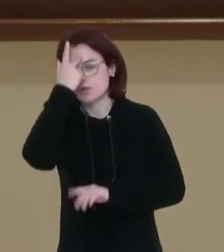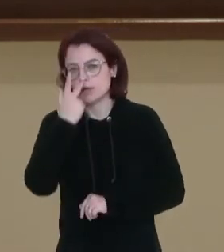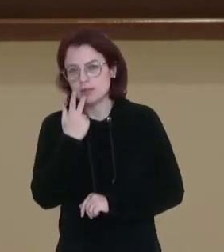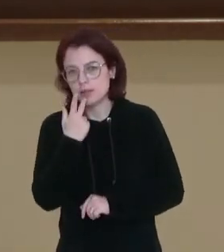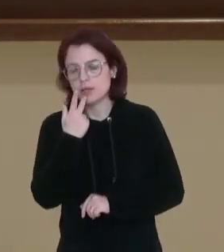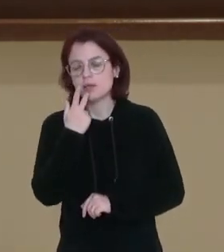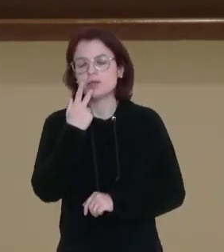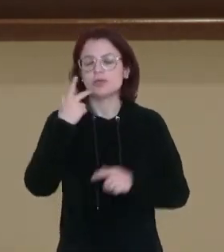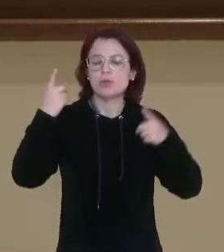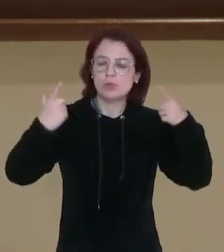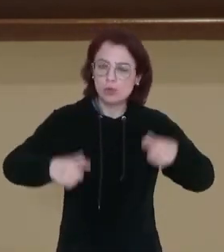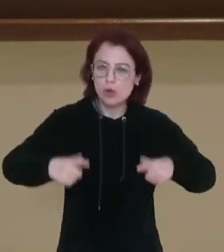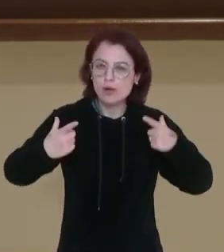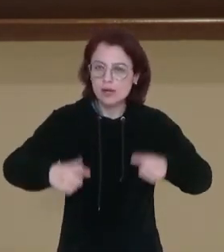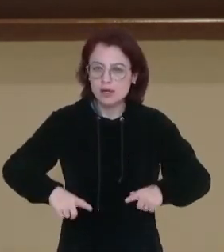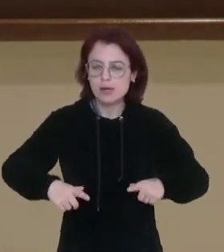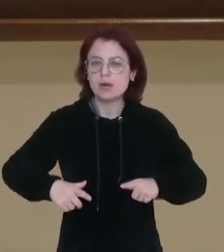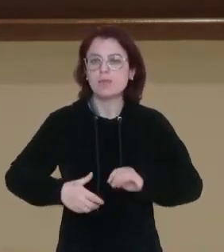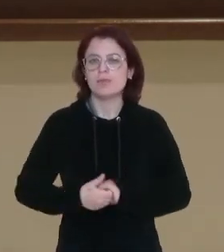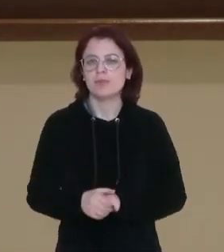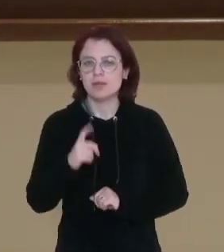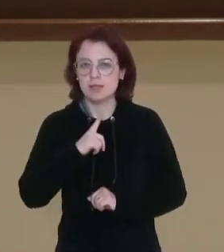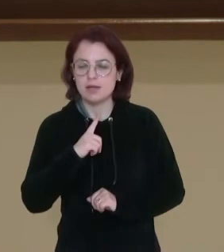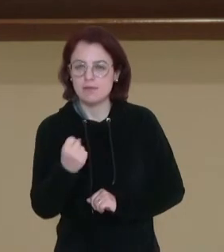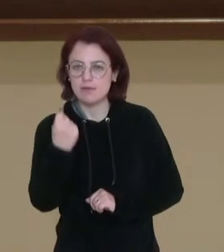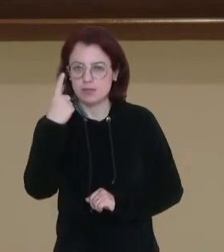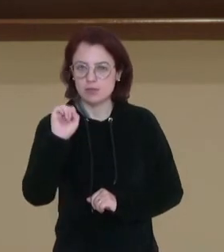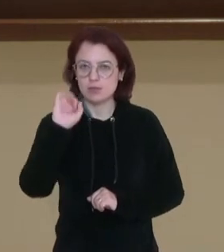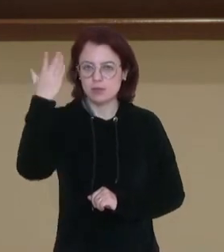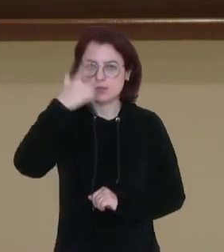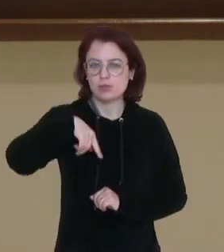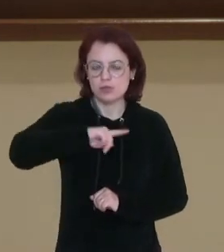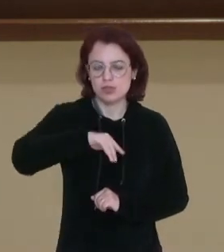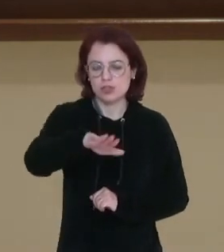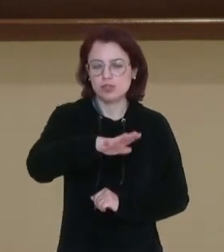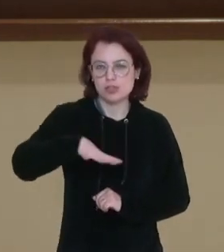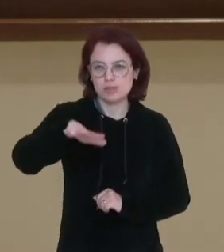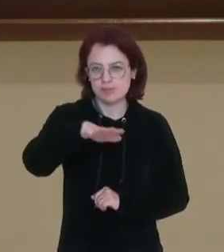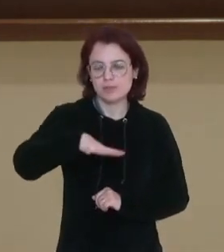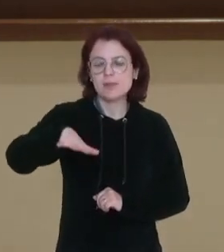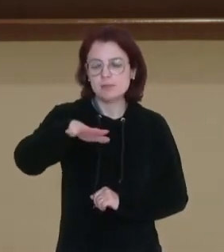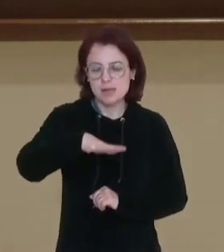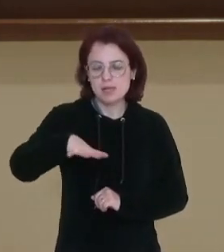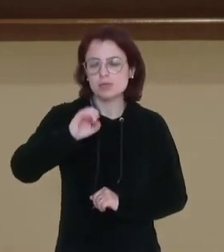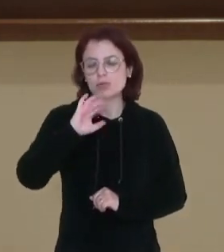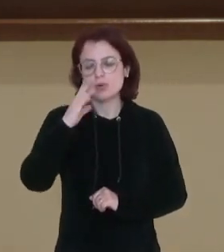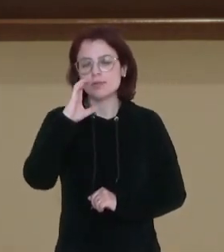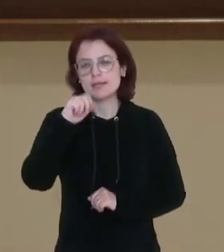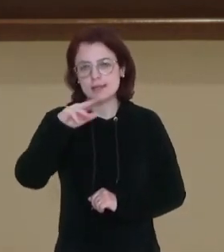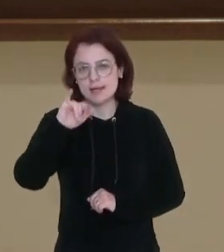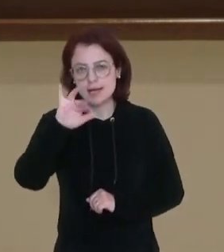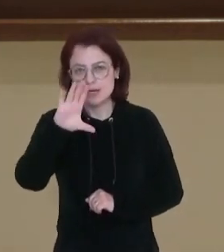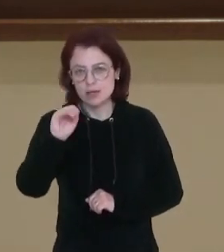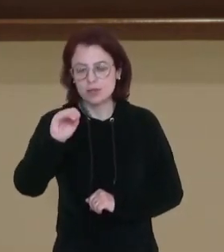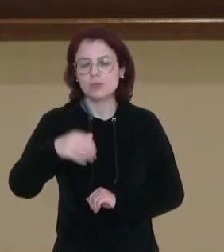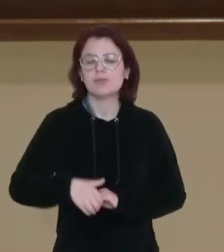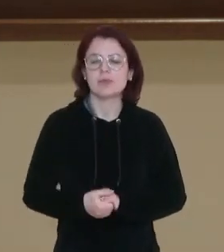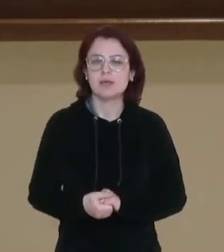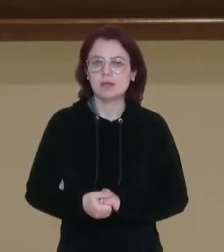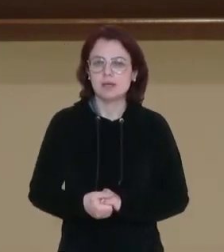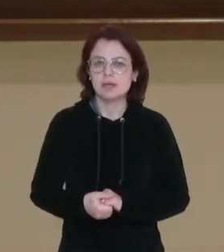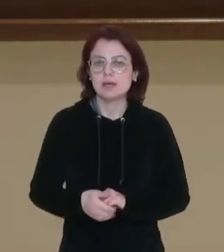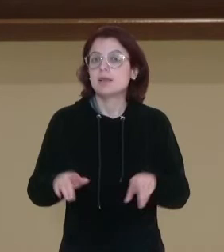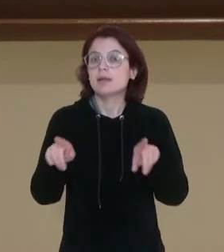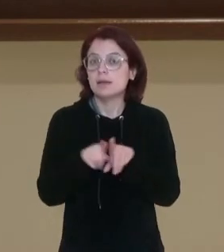personagens, o local onde os fatos acontecem, que a gente também chama de espaço ou cenário, né? O ambiente onde tudo vai ocorrer,